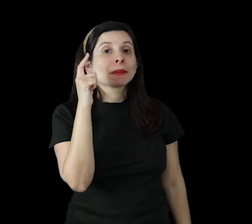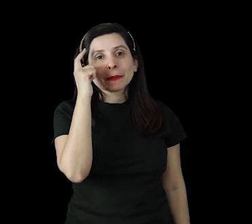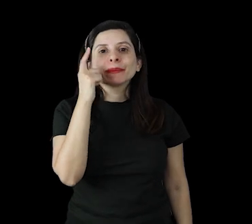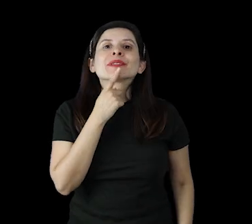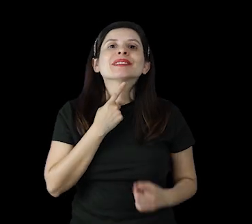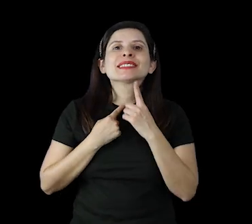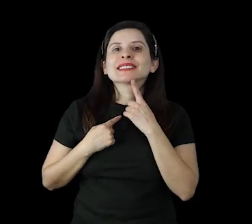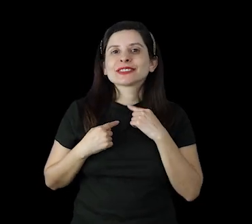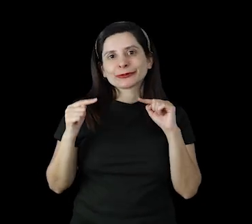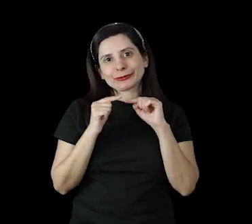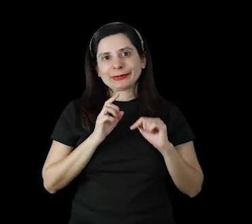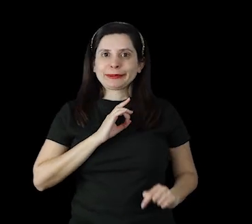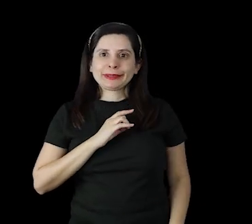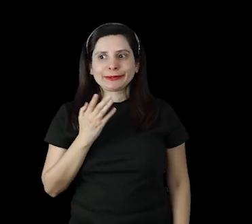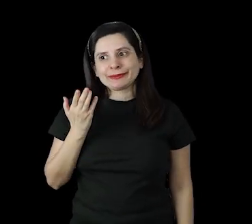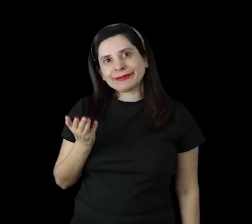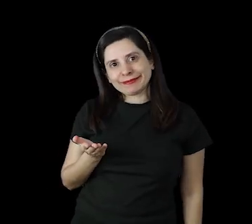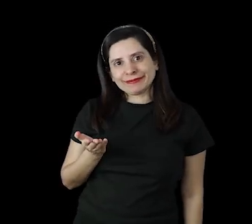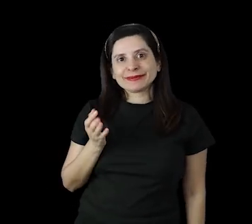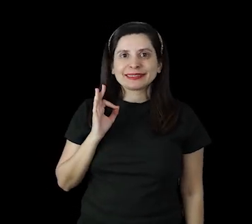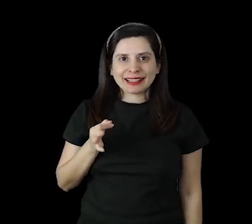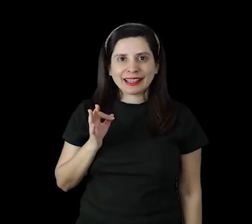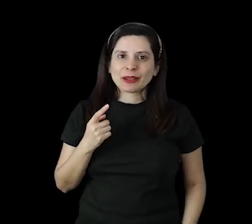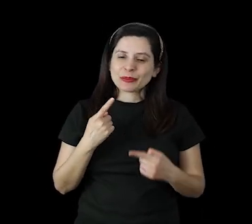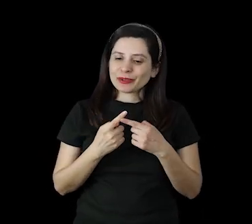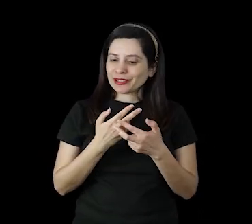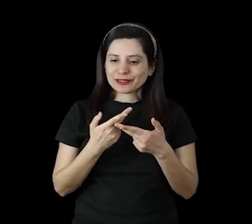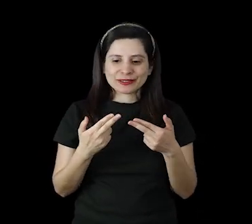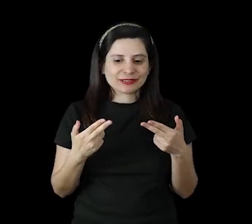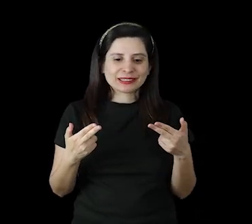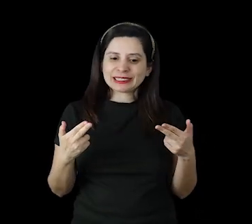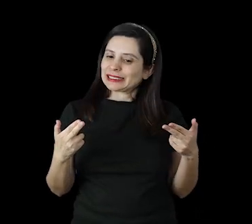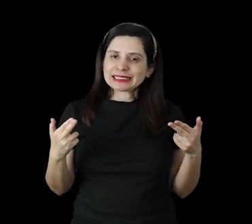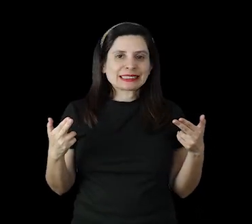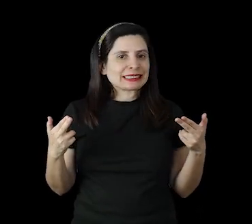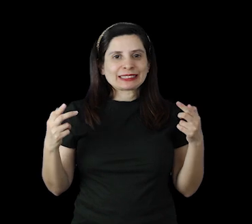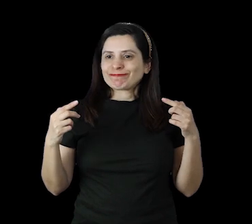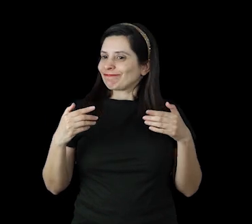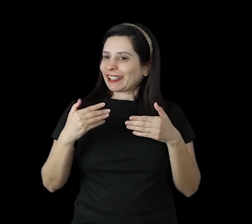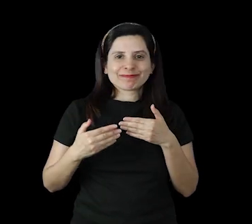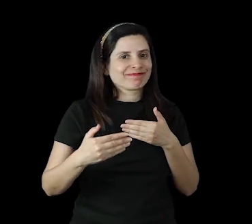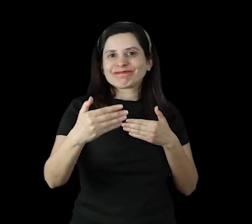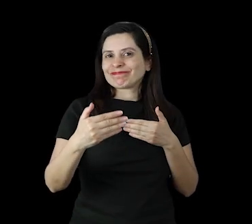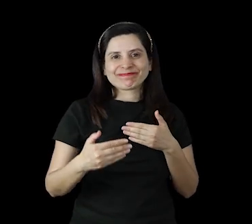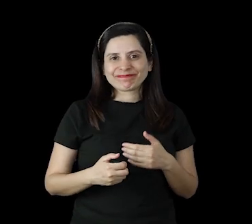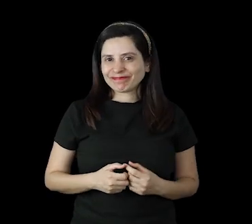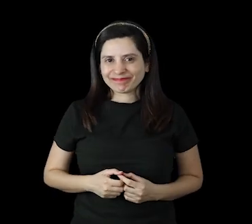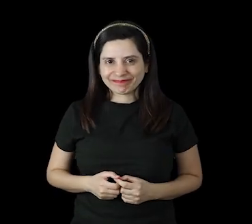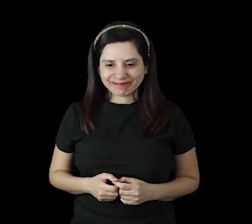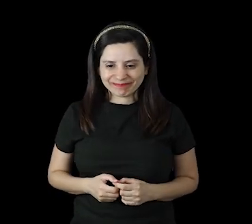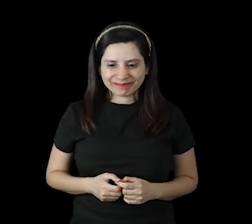desejo que tem a ver com medo para ele, né, porque as coisas não vão engrenar.